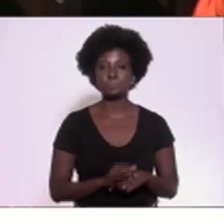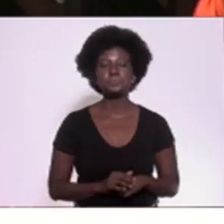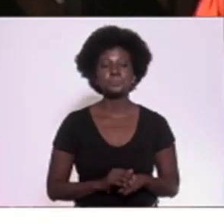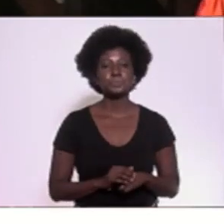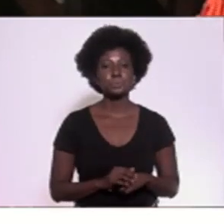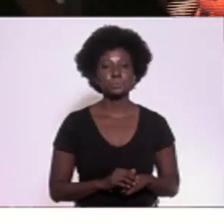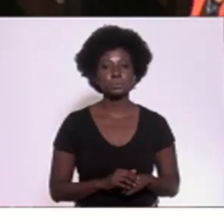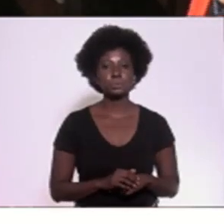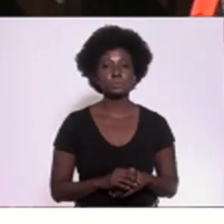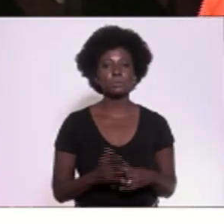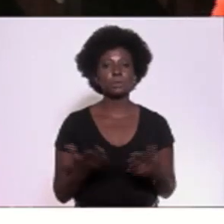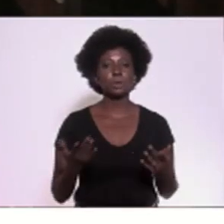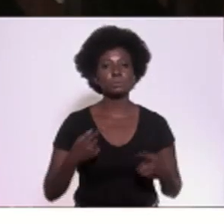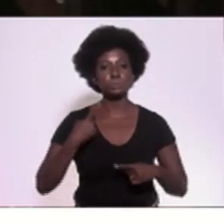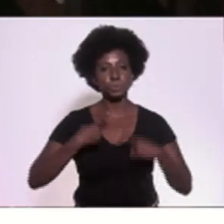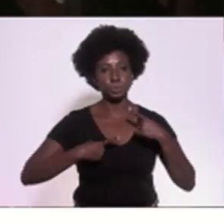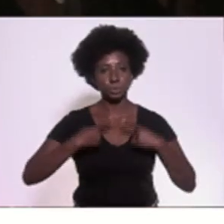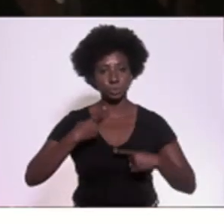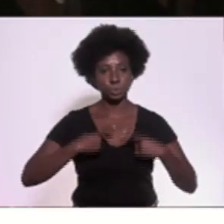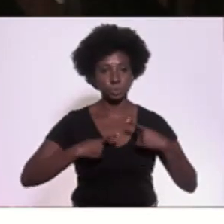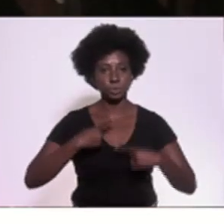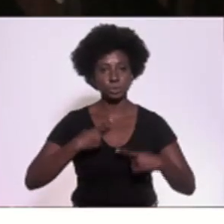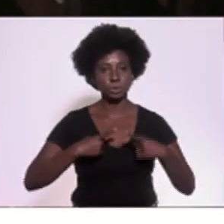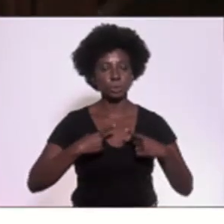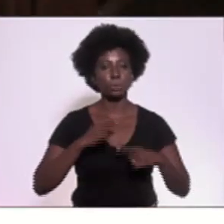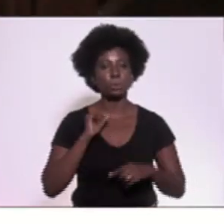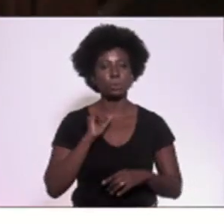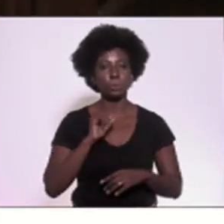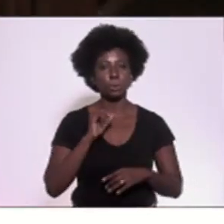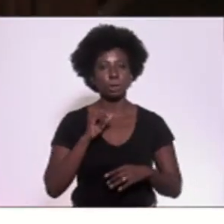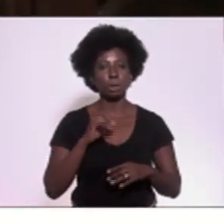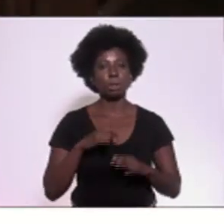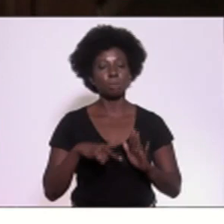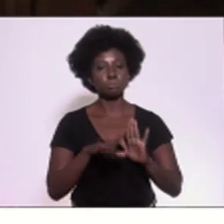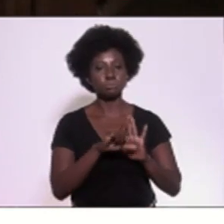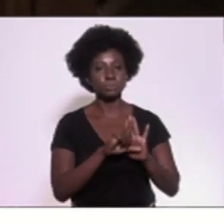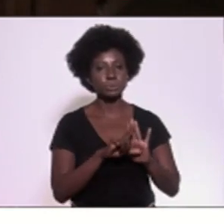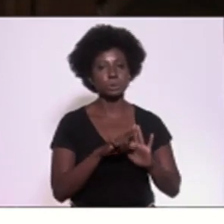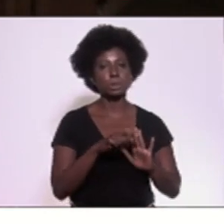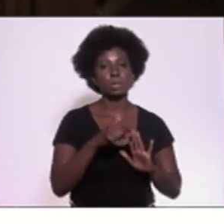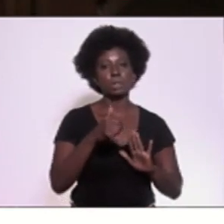presidente, discutindo aqui a indicação legislativa número